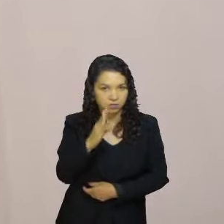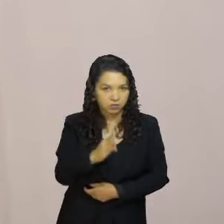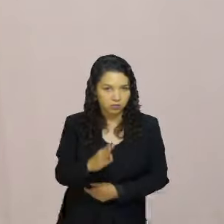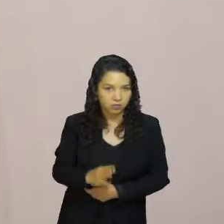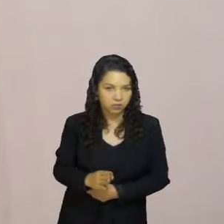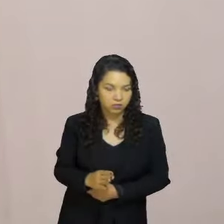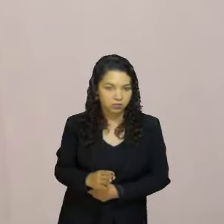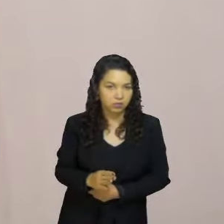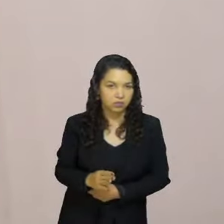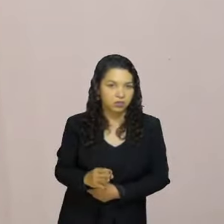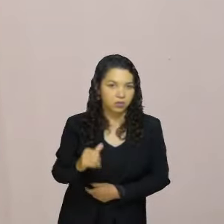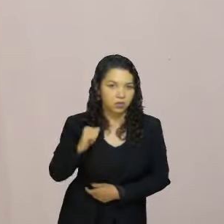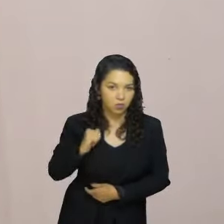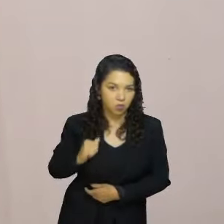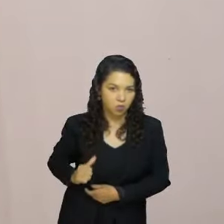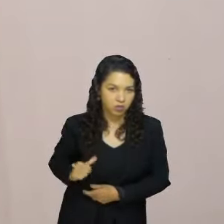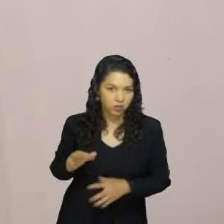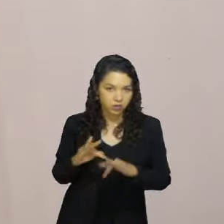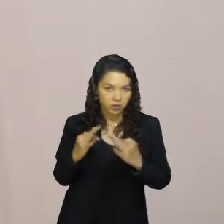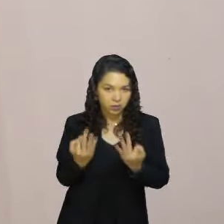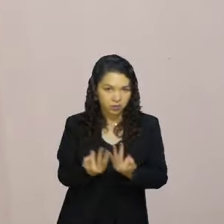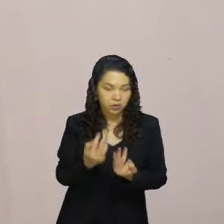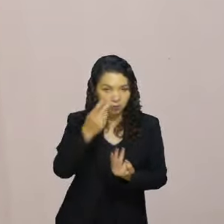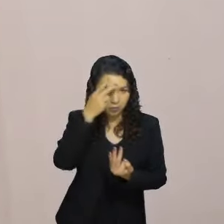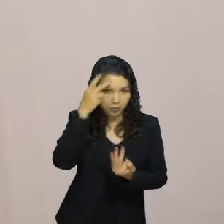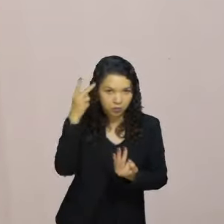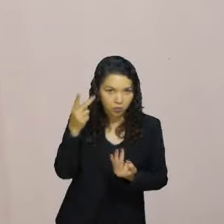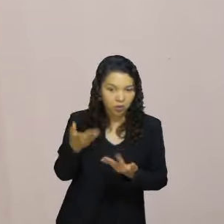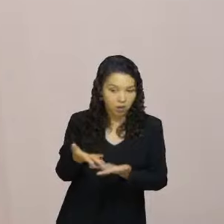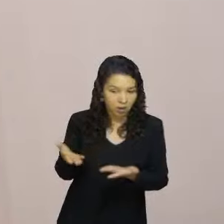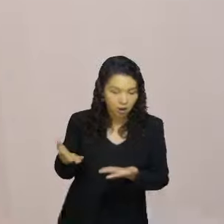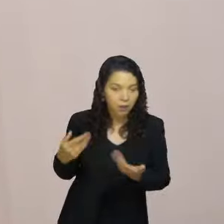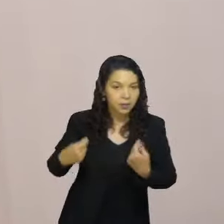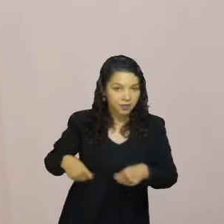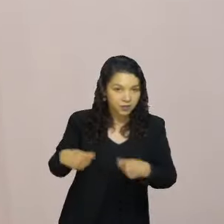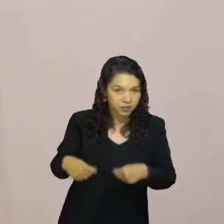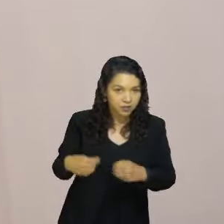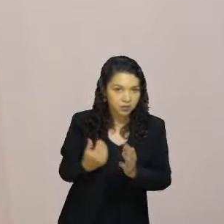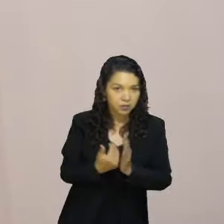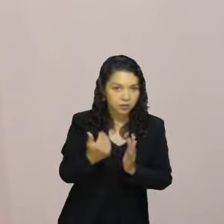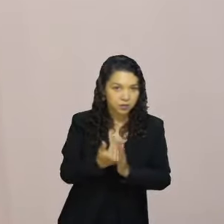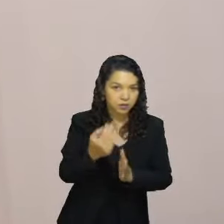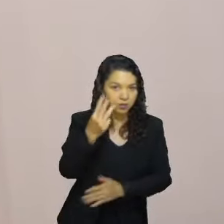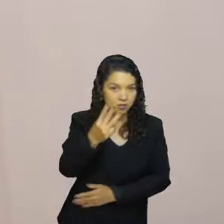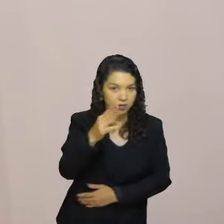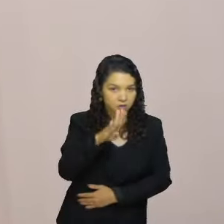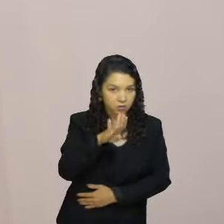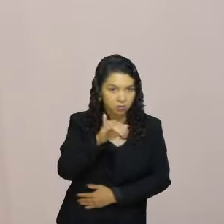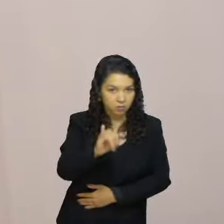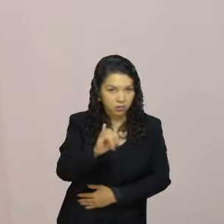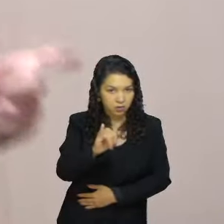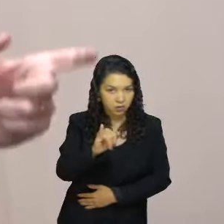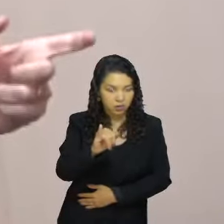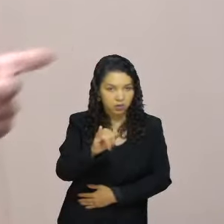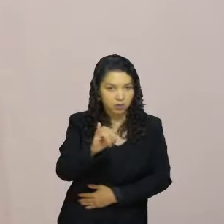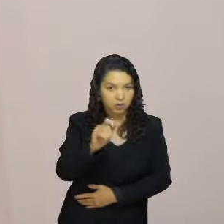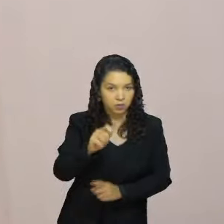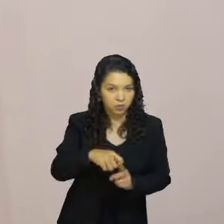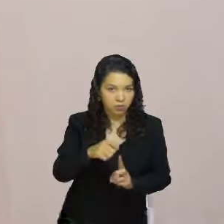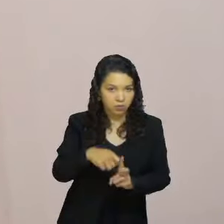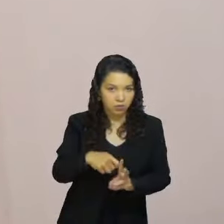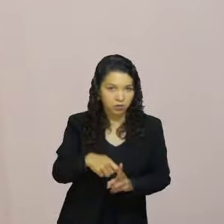ou seja, teoricamente daquelas pessoas que mais precisariam, 3 bilhões de reais por mês. Eu fiz